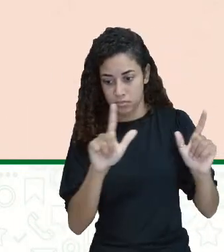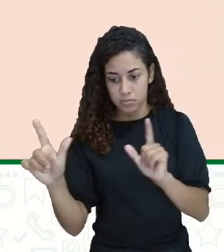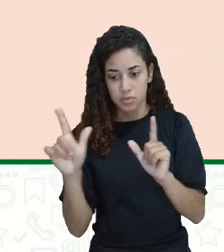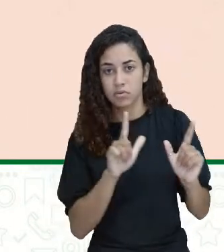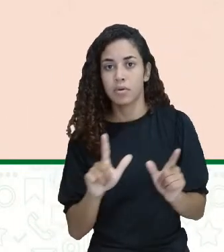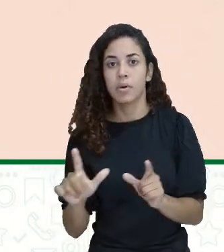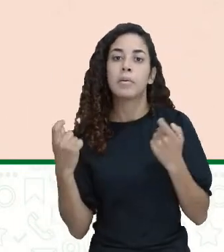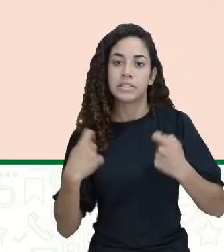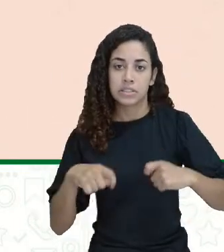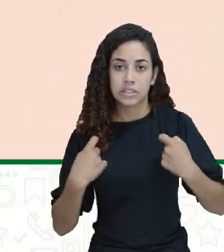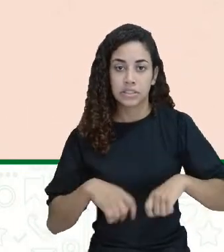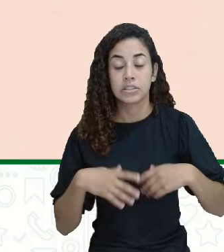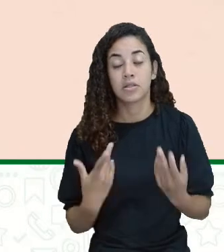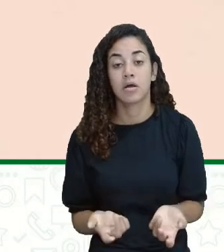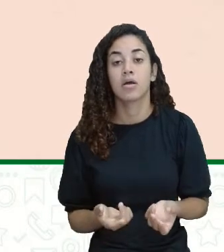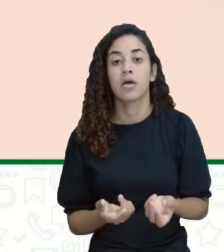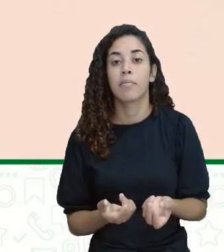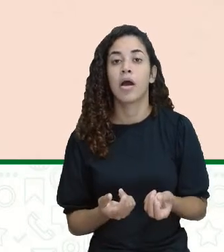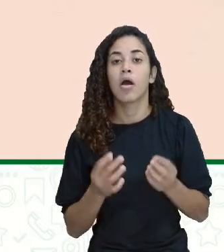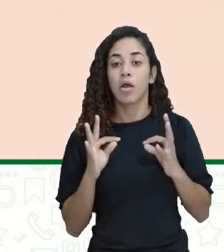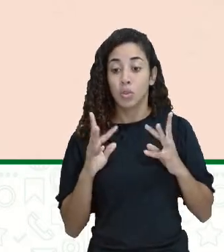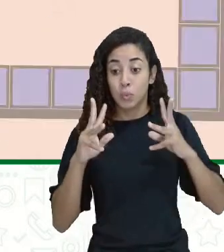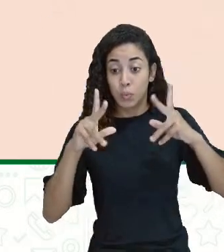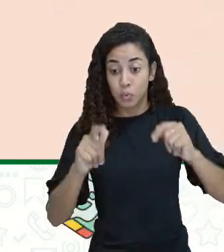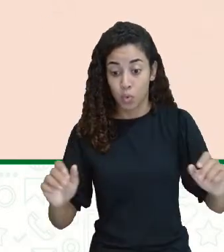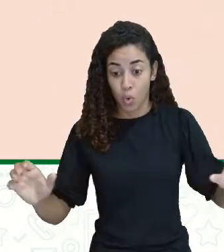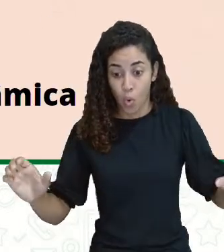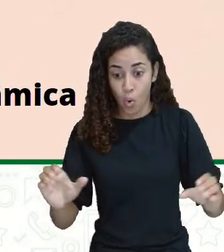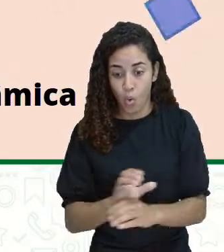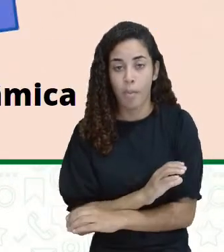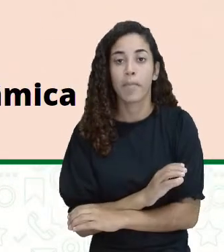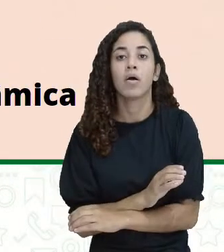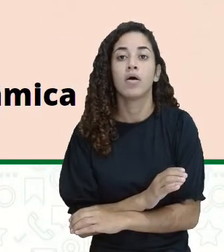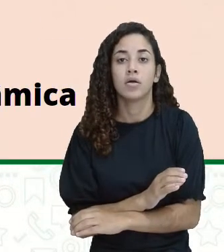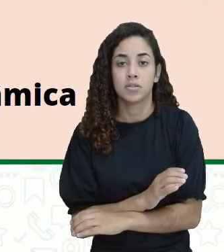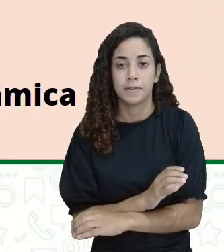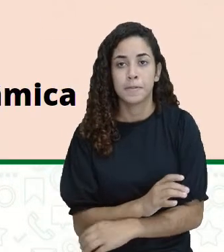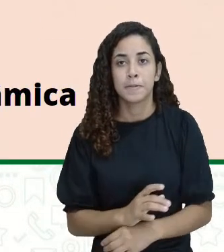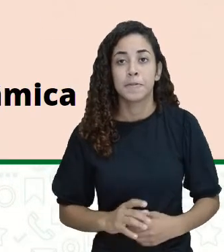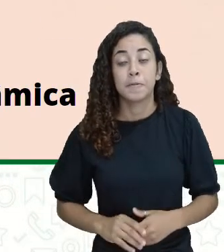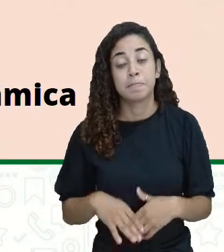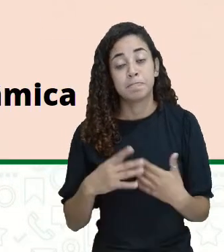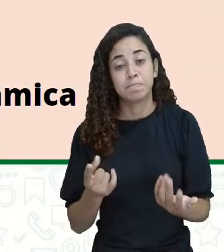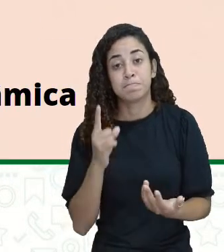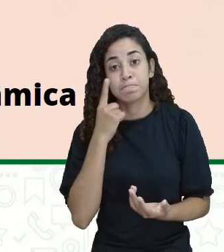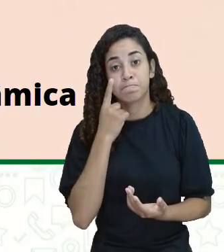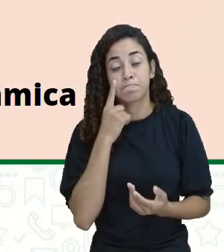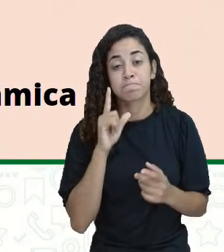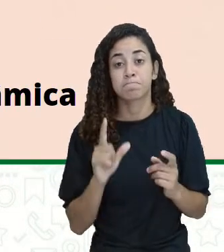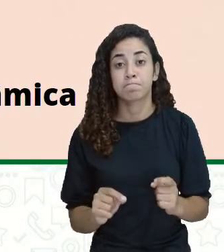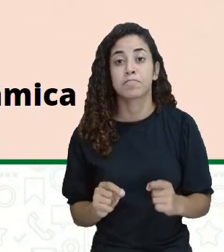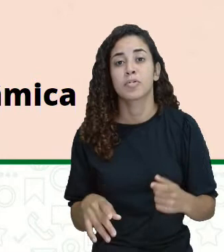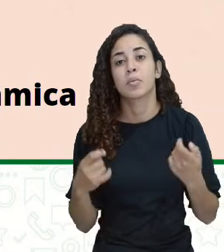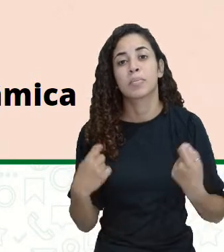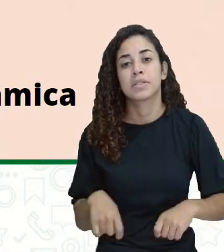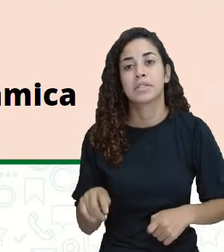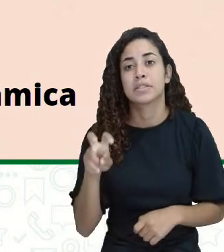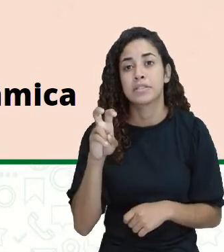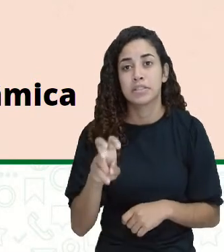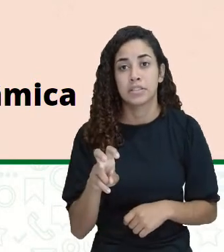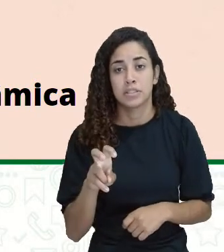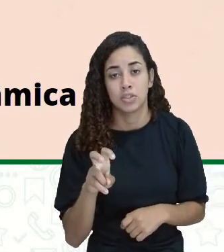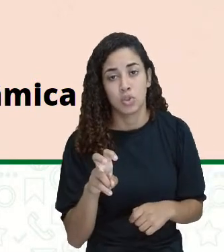compor exatamente essa área. E nós vamos ver que ele precisa de 5 linhas